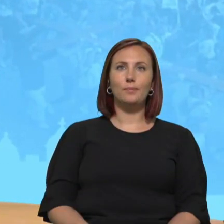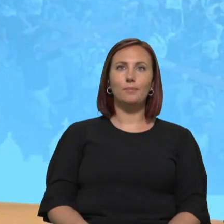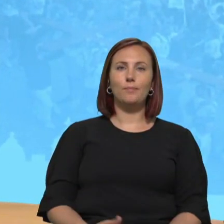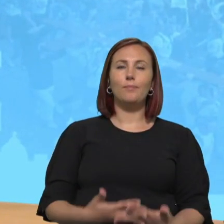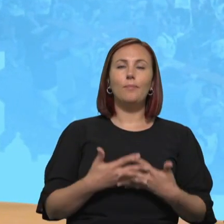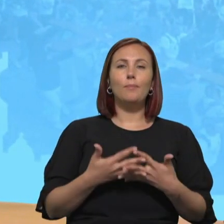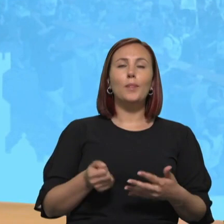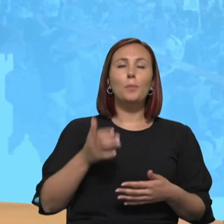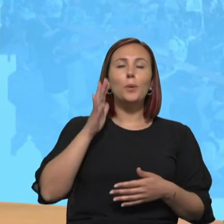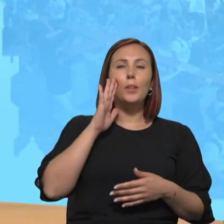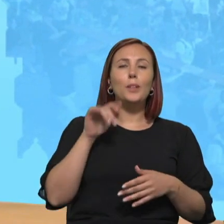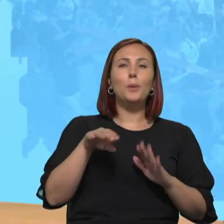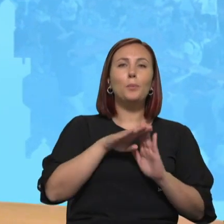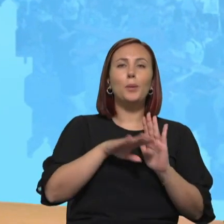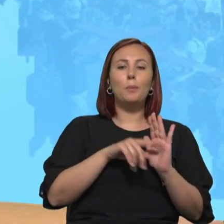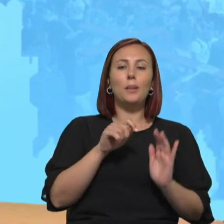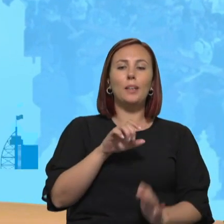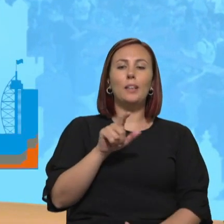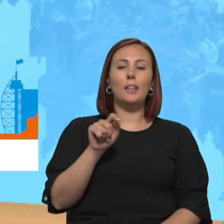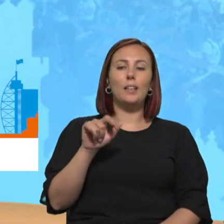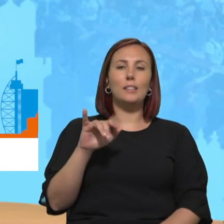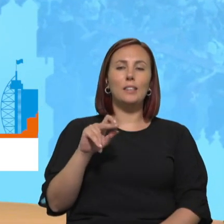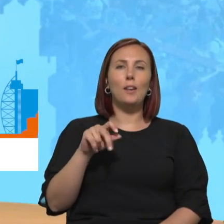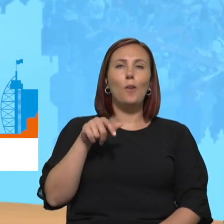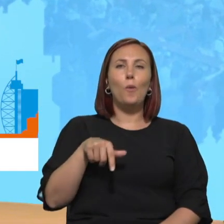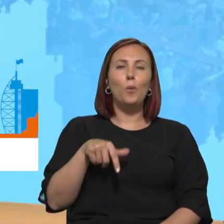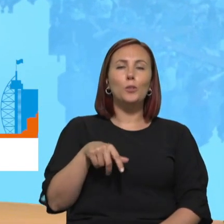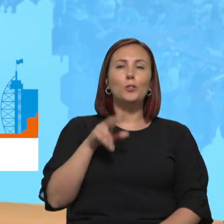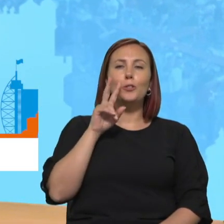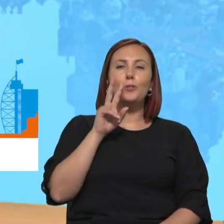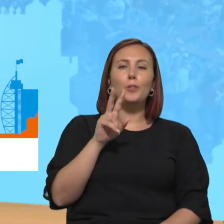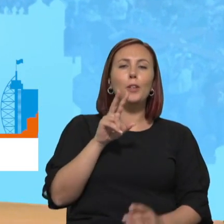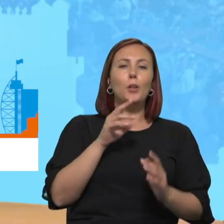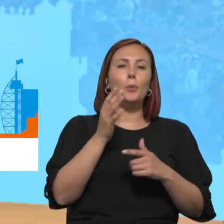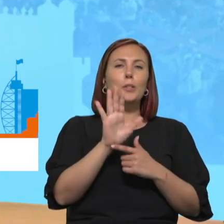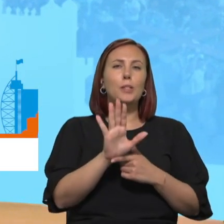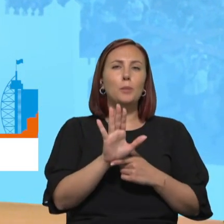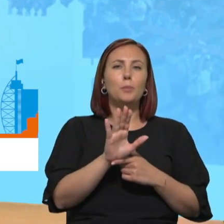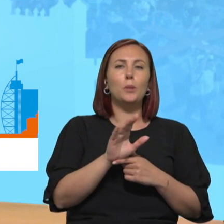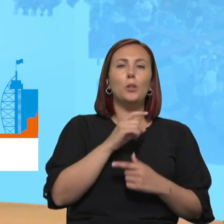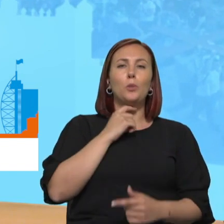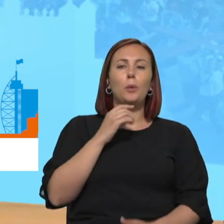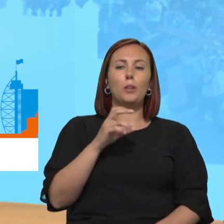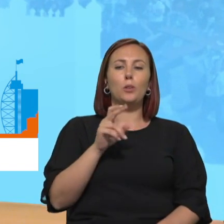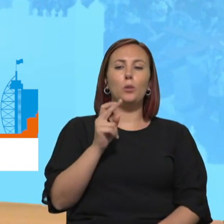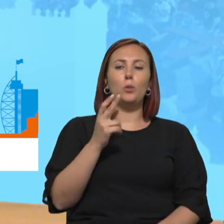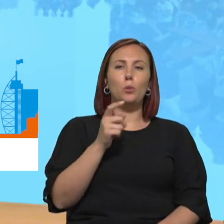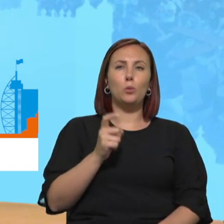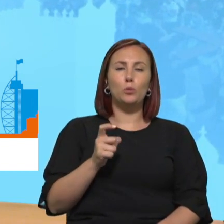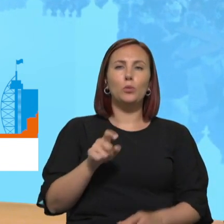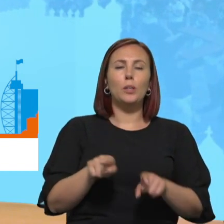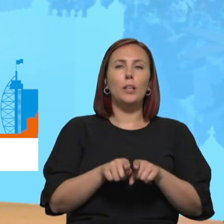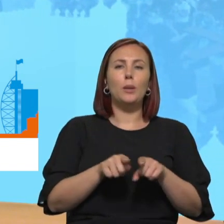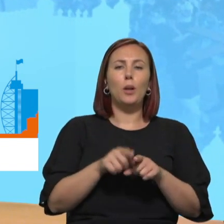Olá, muito boa tarde. É o programa Eclésia que hoje olha a figura e o exemplo de vida do Padre Cruz, a propósito do mais